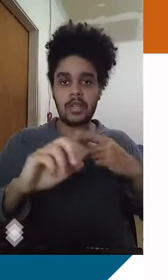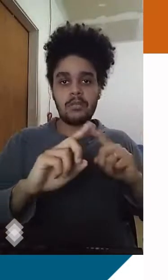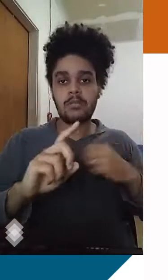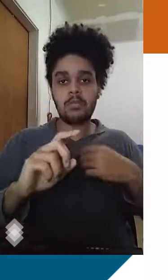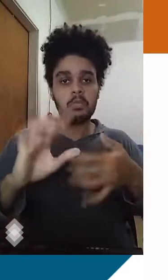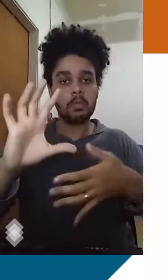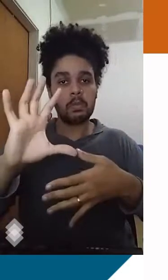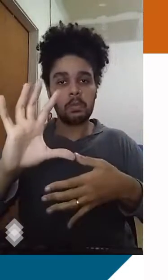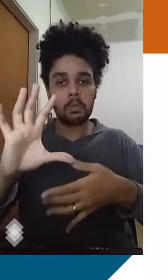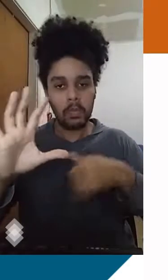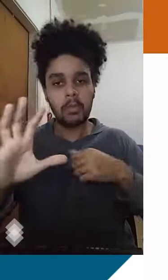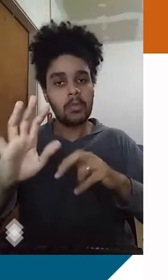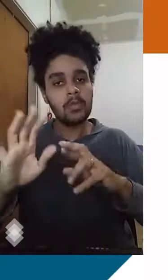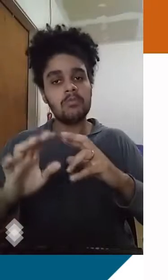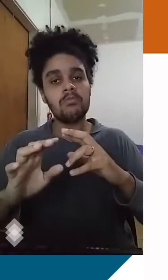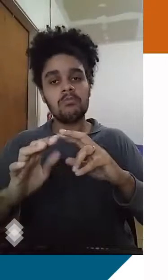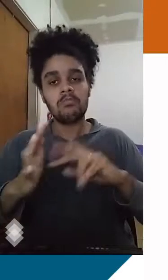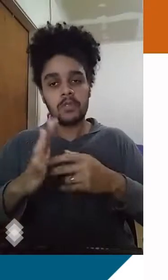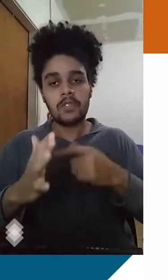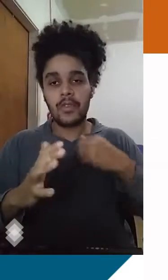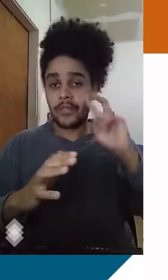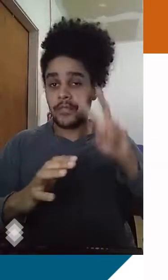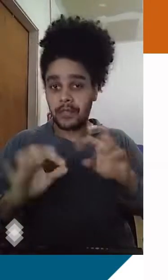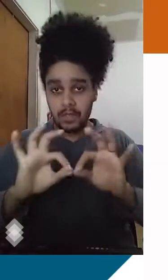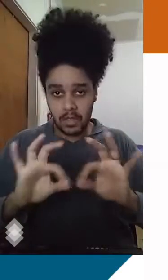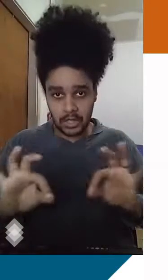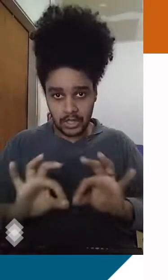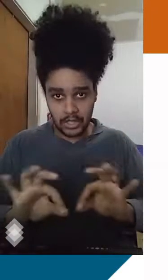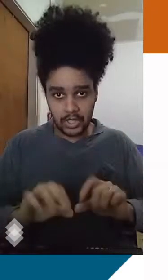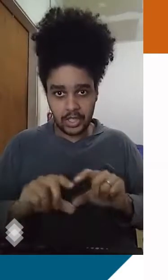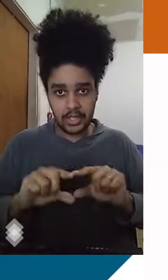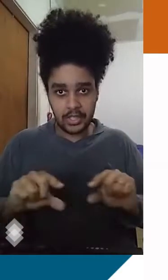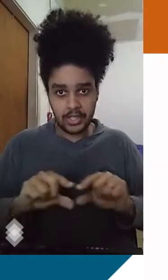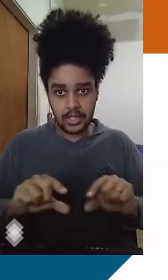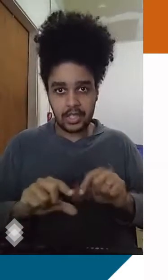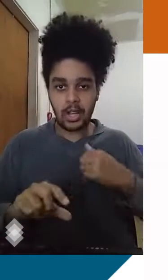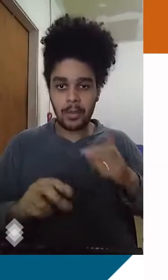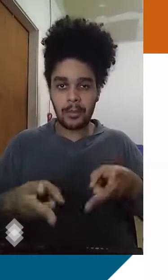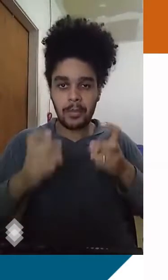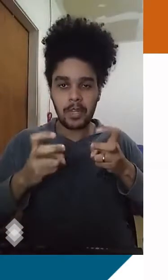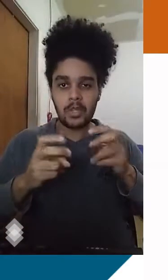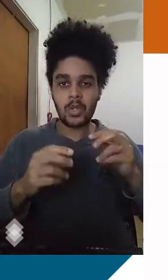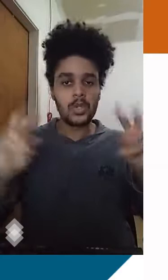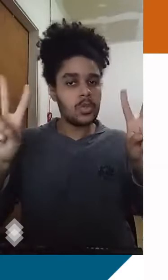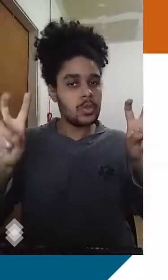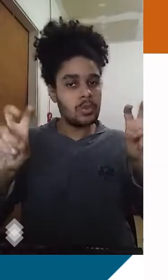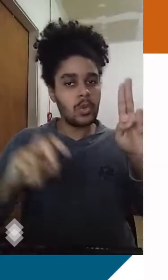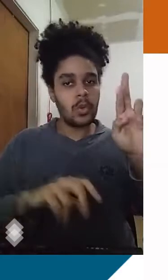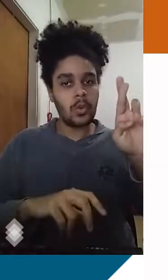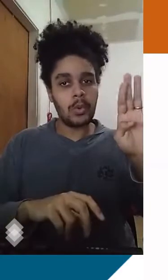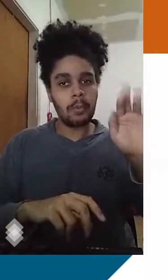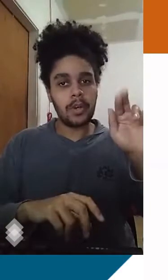estaria representando aqui pra gente. E aí, quando eu olho para a legenda desse mapa, eu consigo perceber se ele é